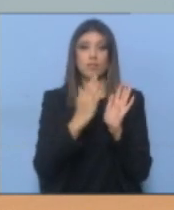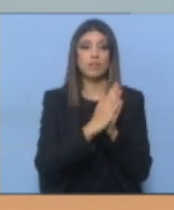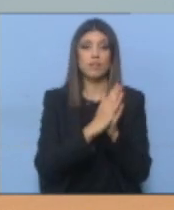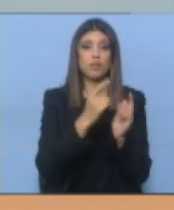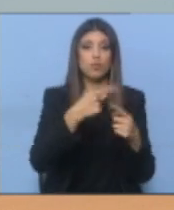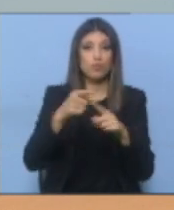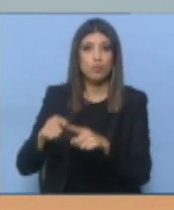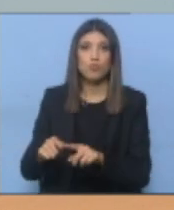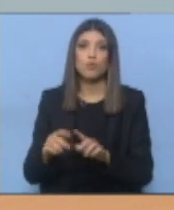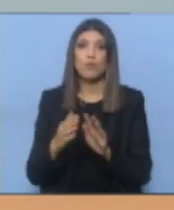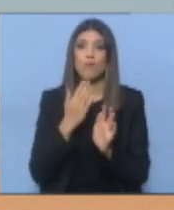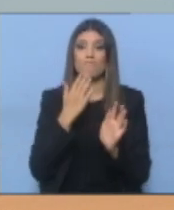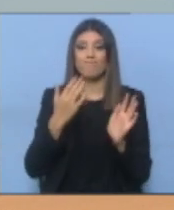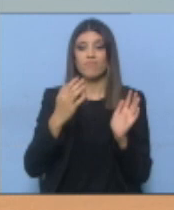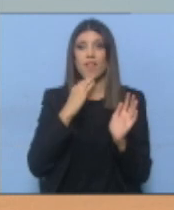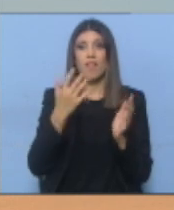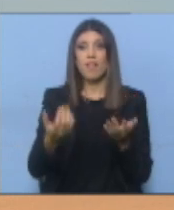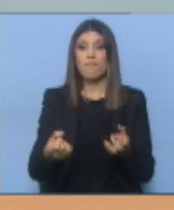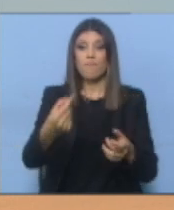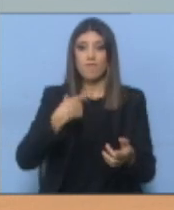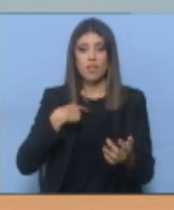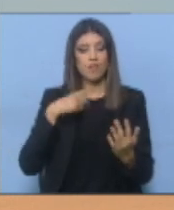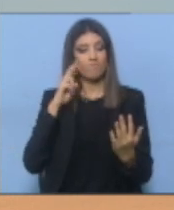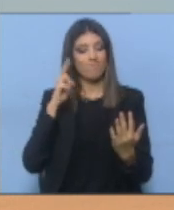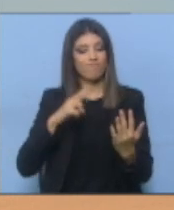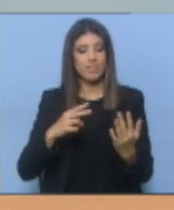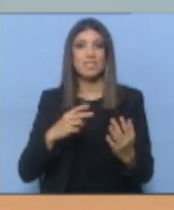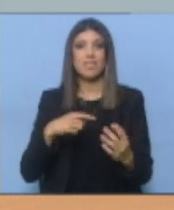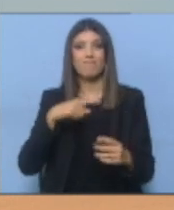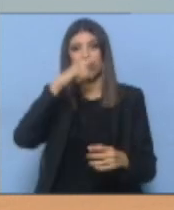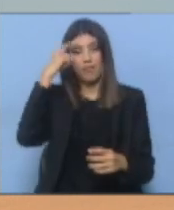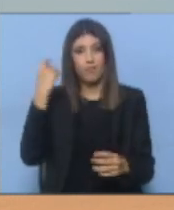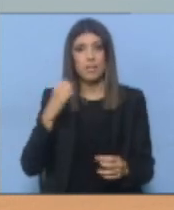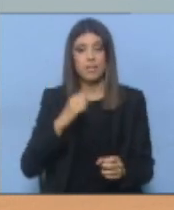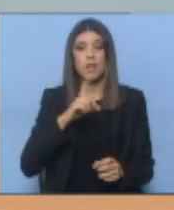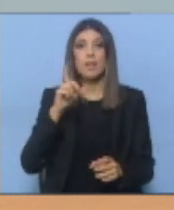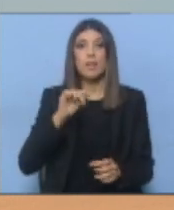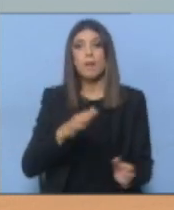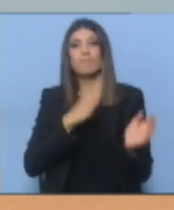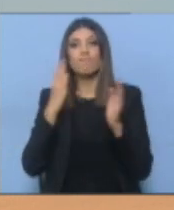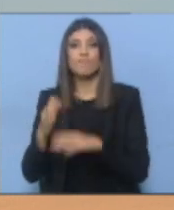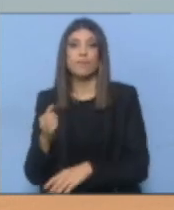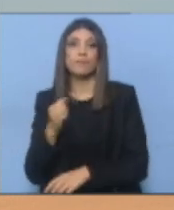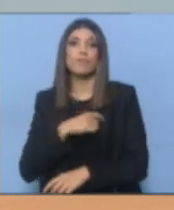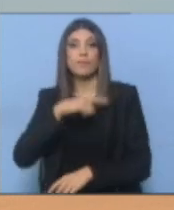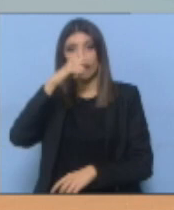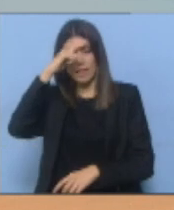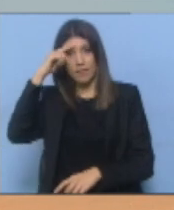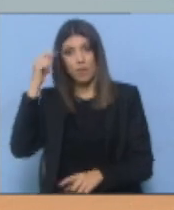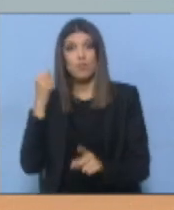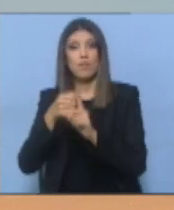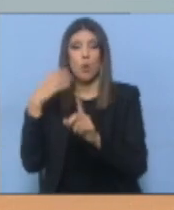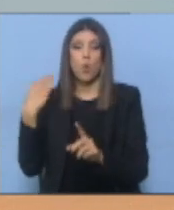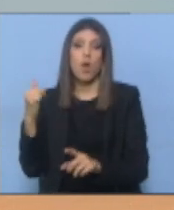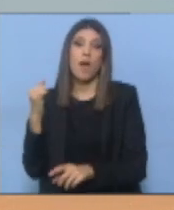A principal área com maiores desafios, dificuldades em Portugal tem a ver com a habitação, por causa da subida